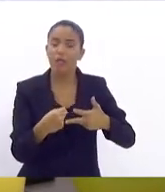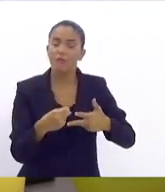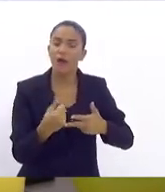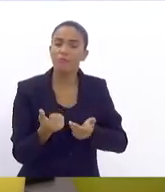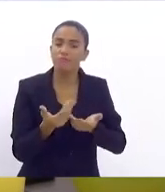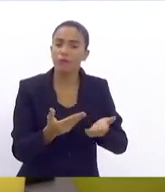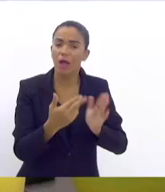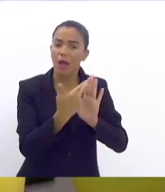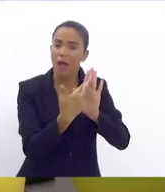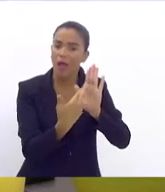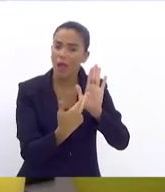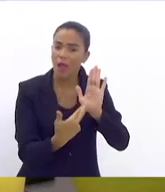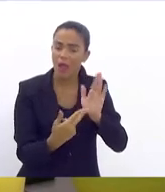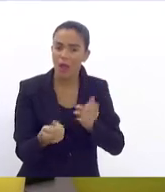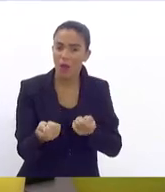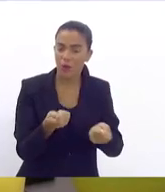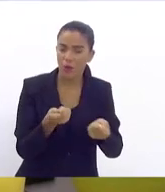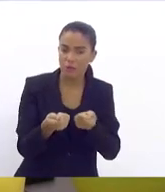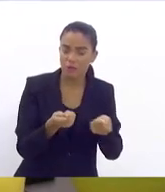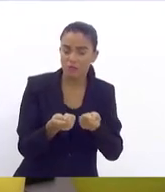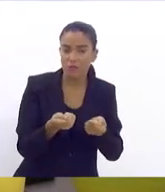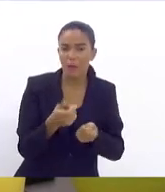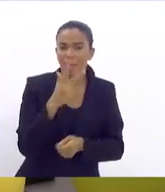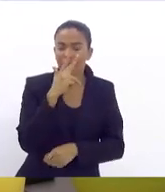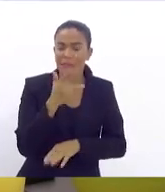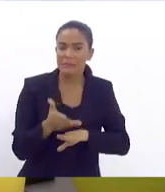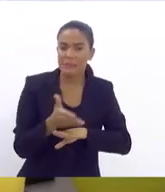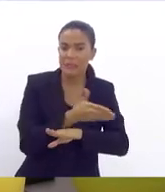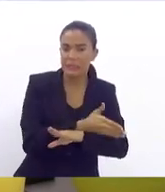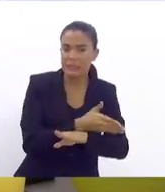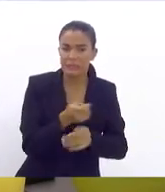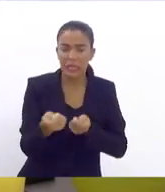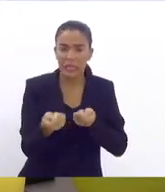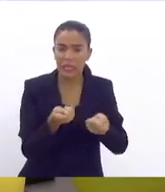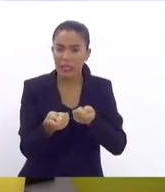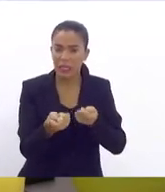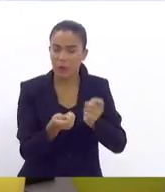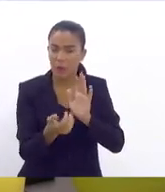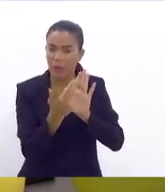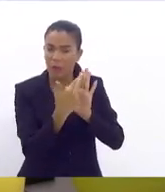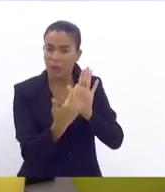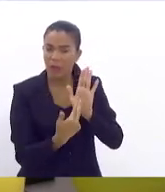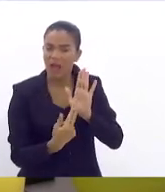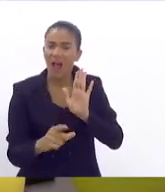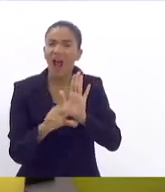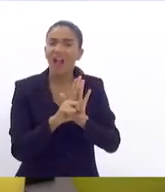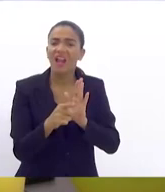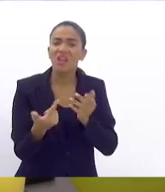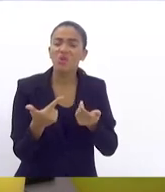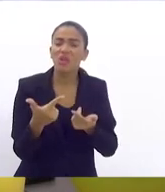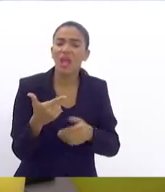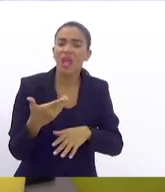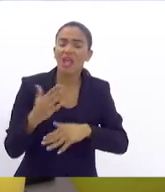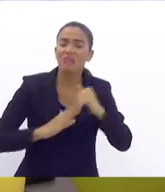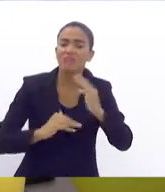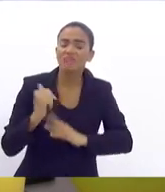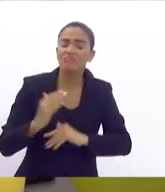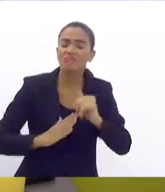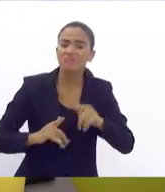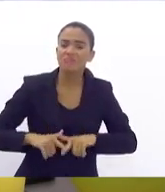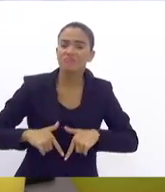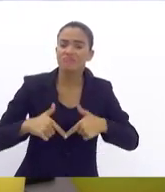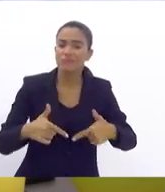algumas vezes dá a sensação que antes da regulamentação a lei não tem aplicabilidade. É nesse sentido. Quando,